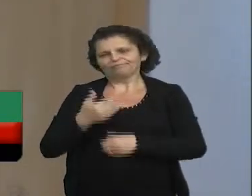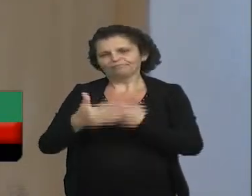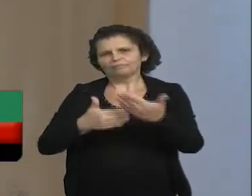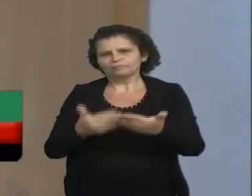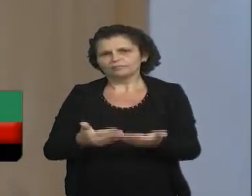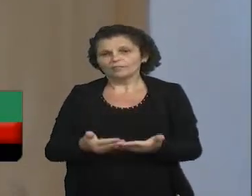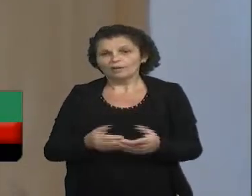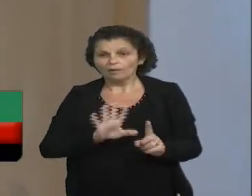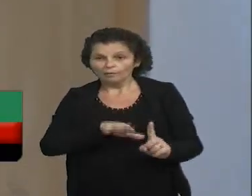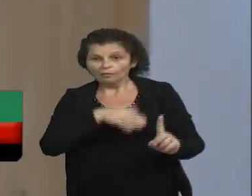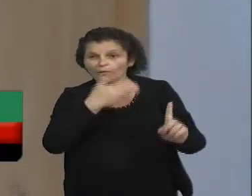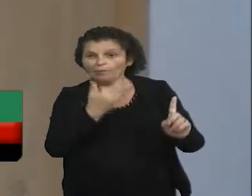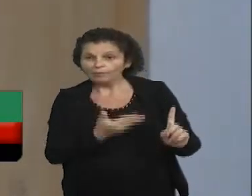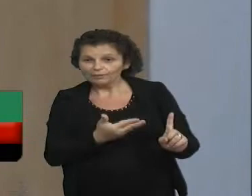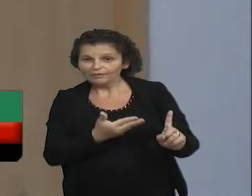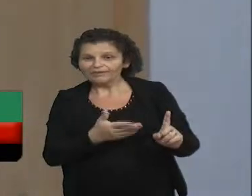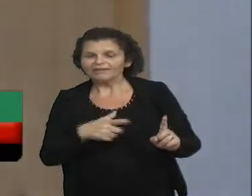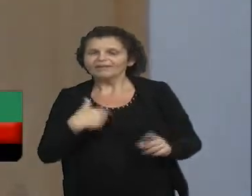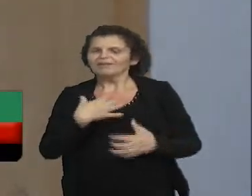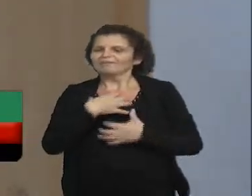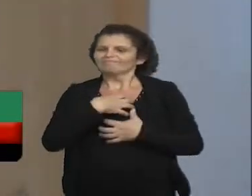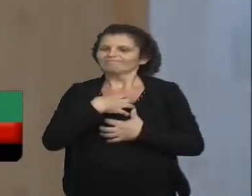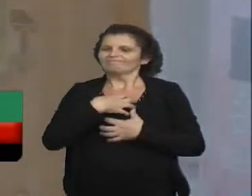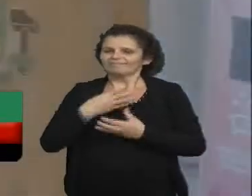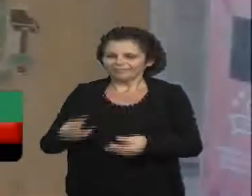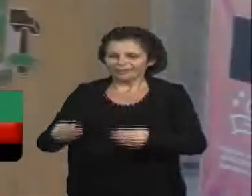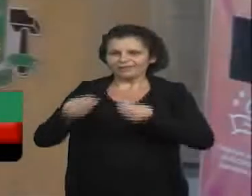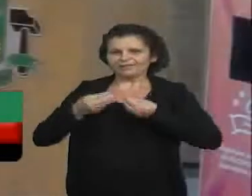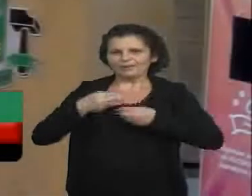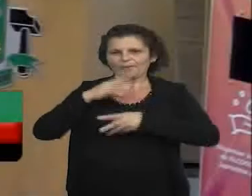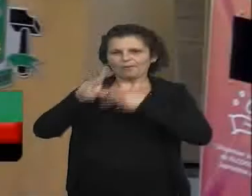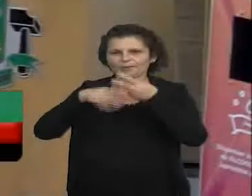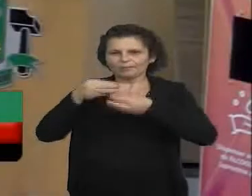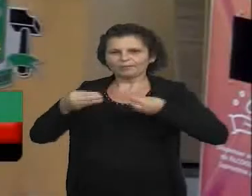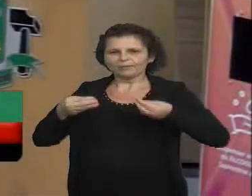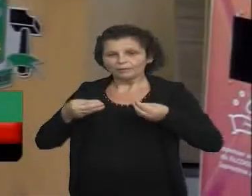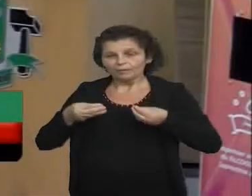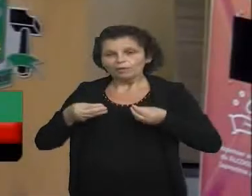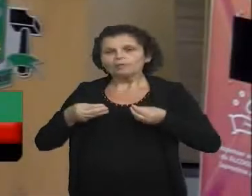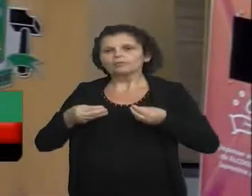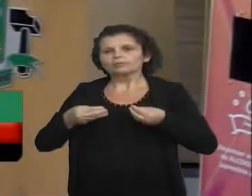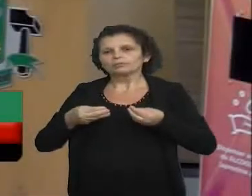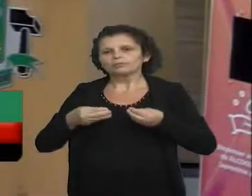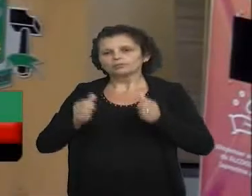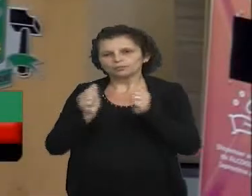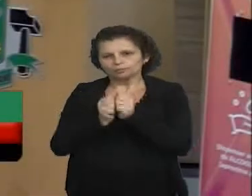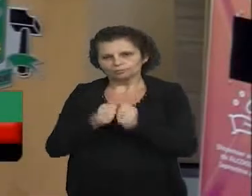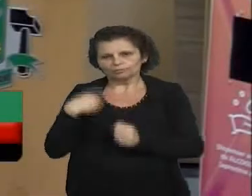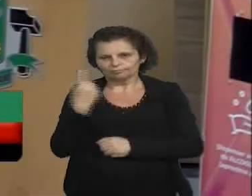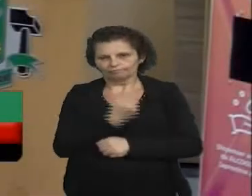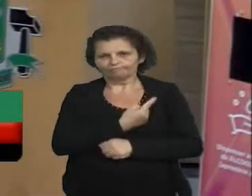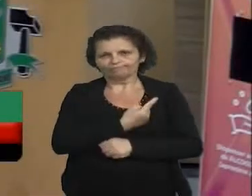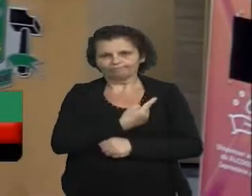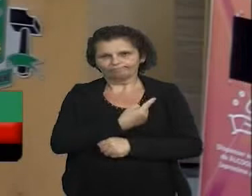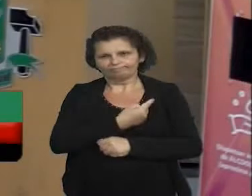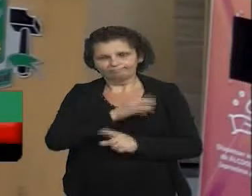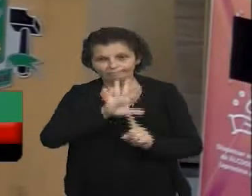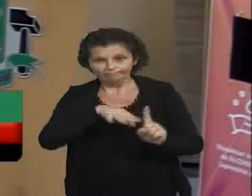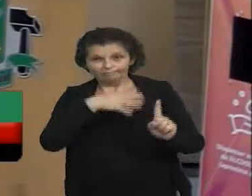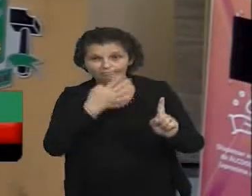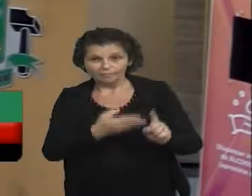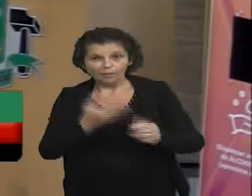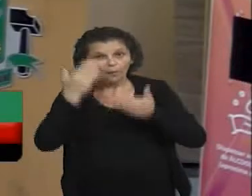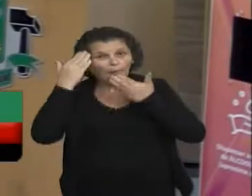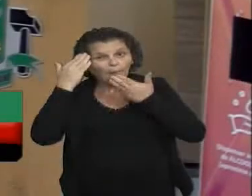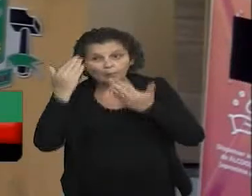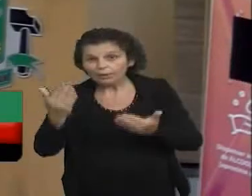você é o homenageado, mas nós é que recebemos o presente de tê-lo no nosso meio. Esta é a minha homenagem. E